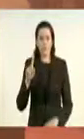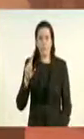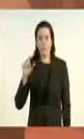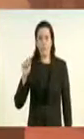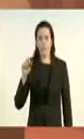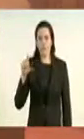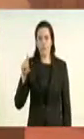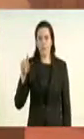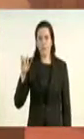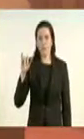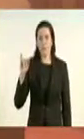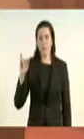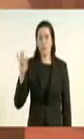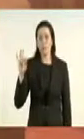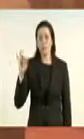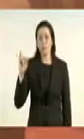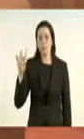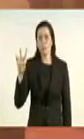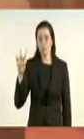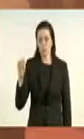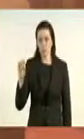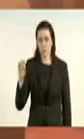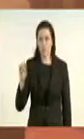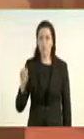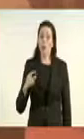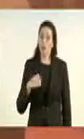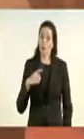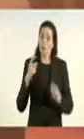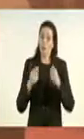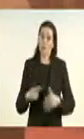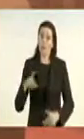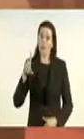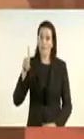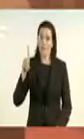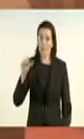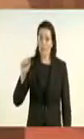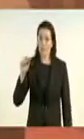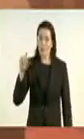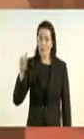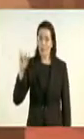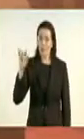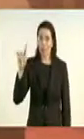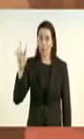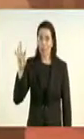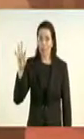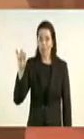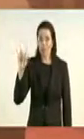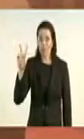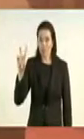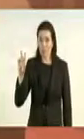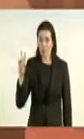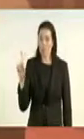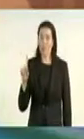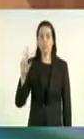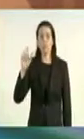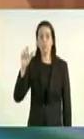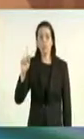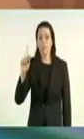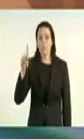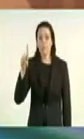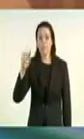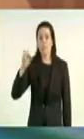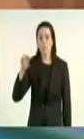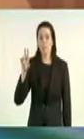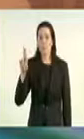de adjudicações. Não foram aditivos, foram adjudicados os objetos da licitação que foram feitos